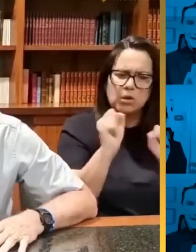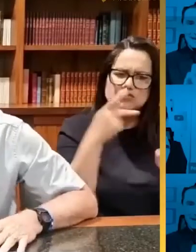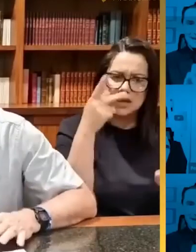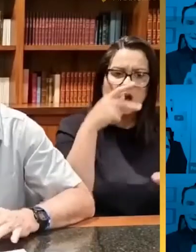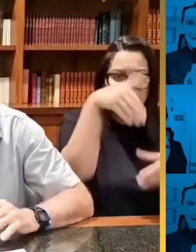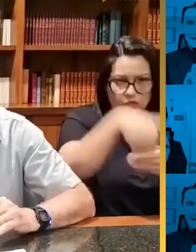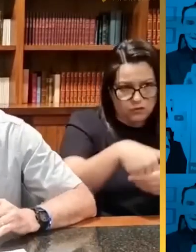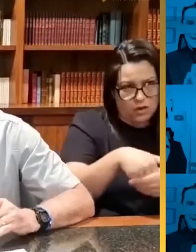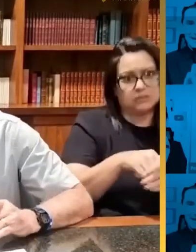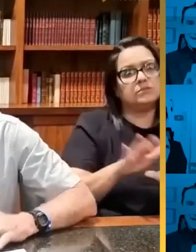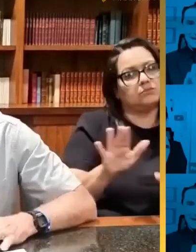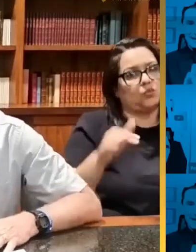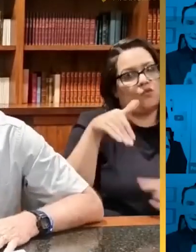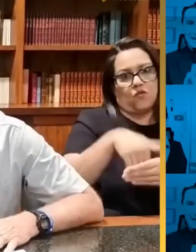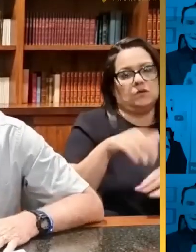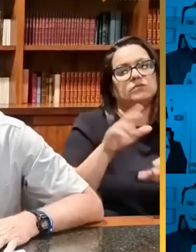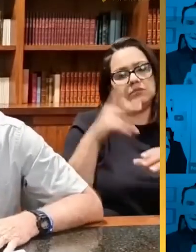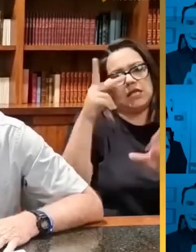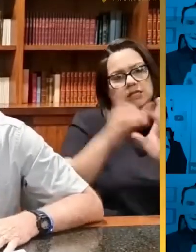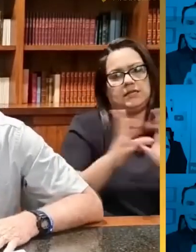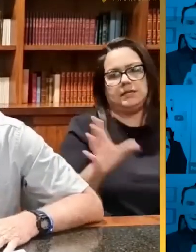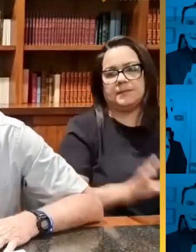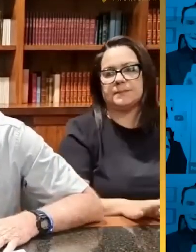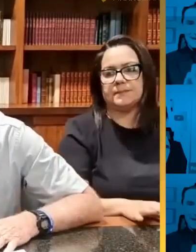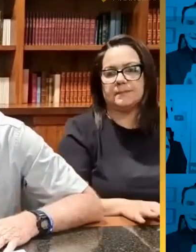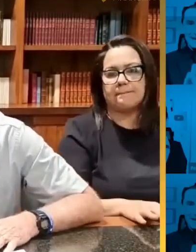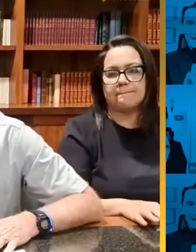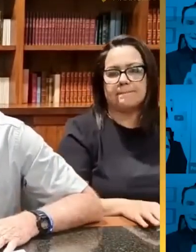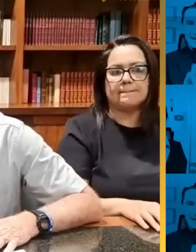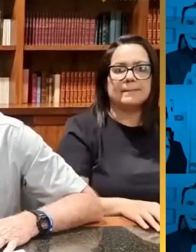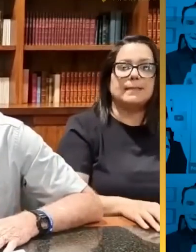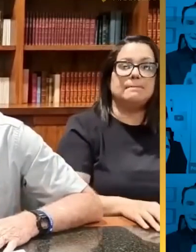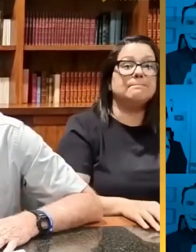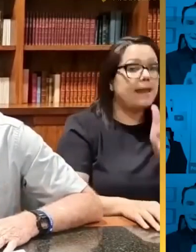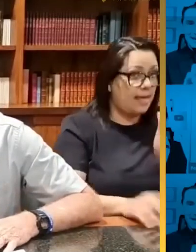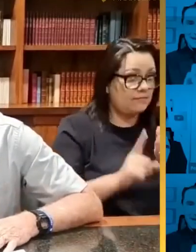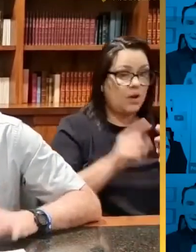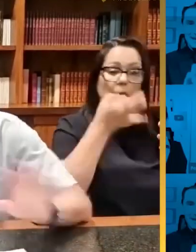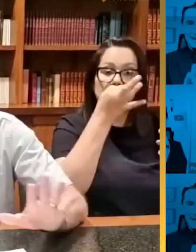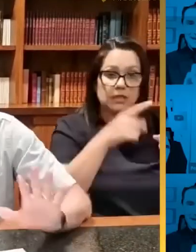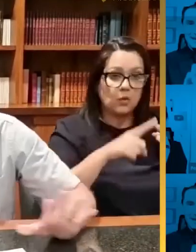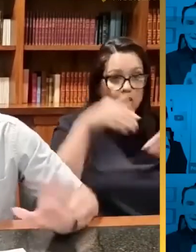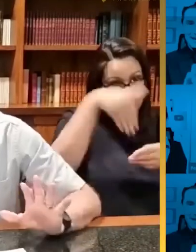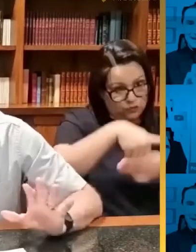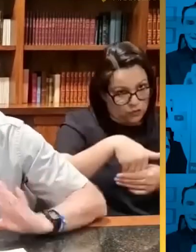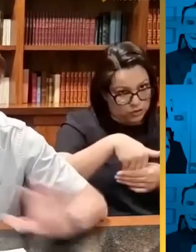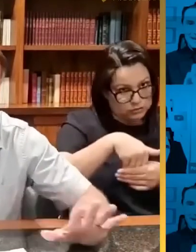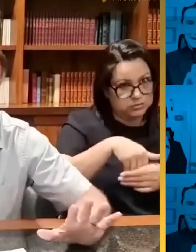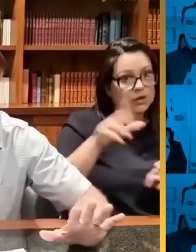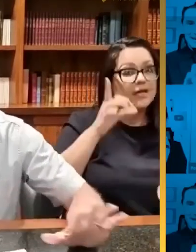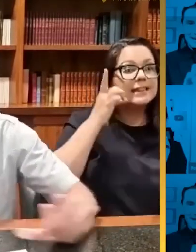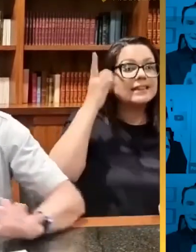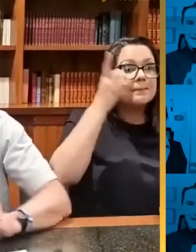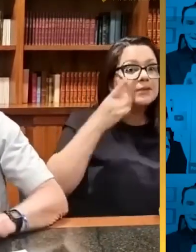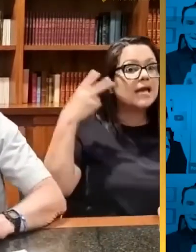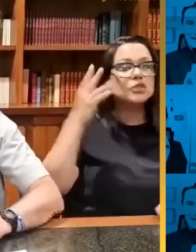por votos, por enquanto, né? Então, por palavras, opiniões e votos. Por enquanto, o parlamentar, segundo